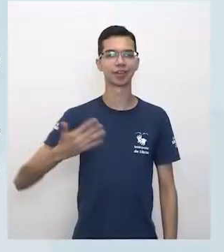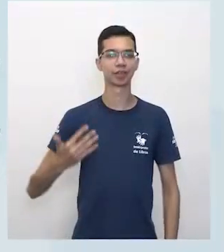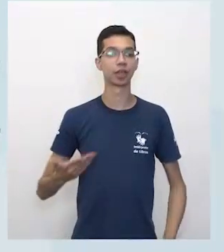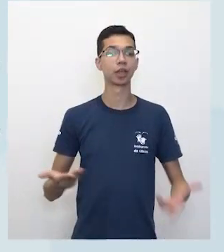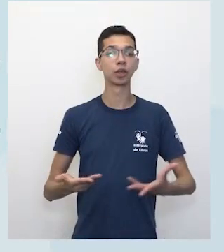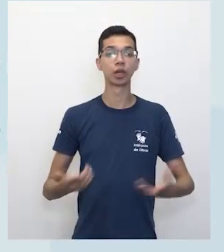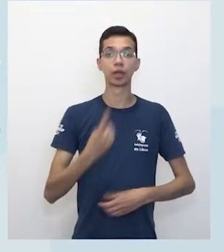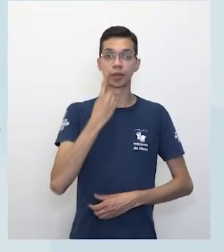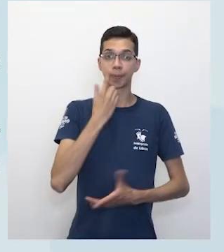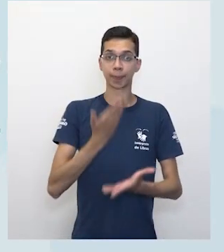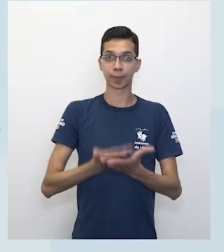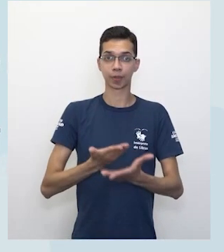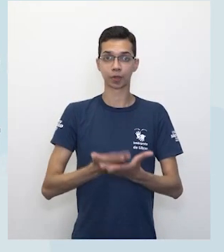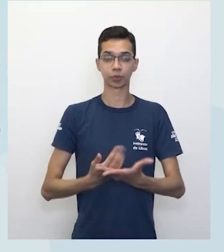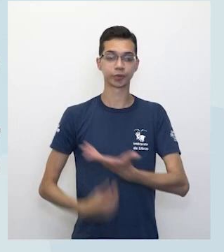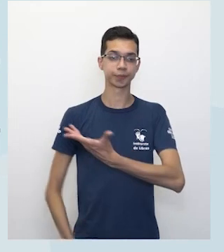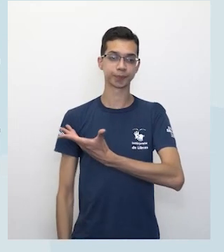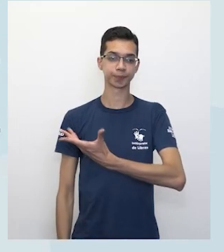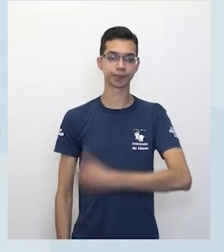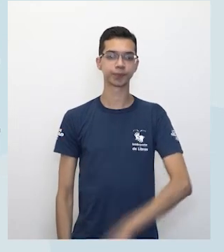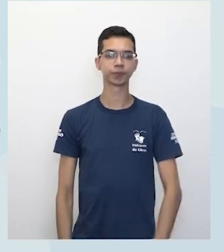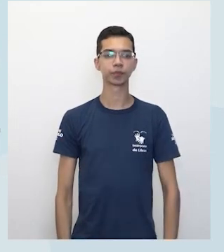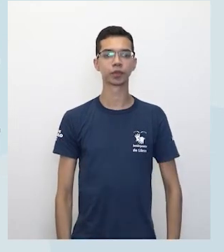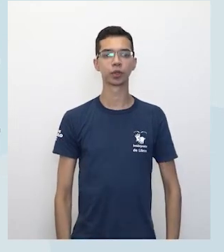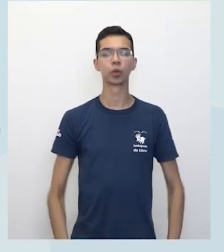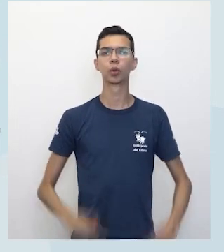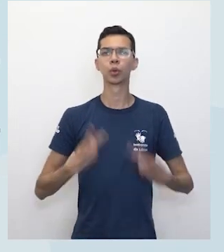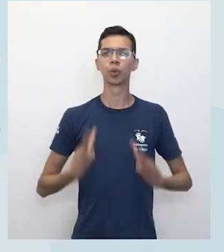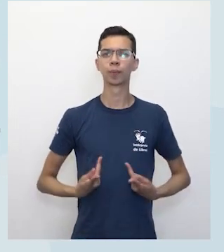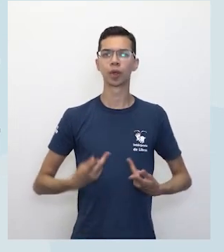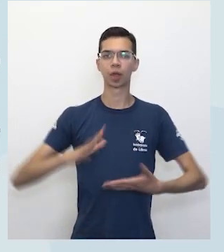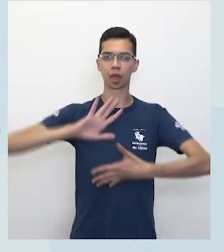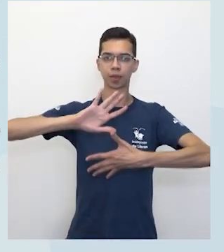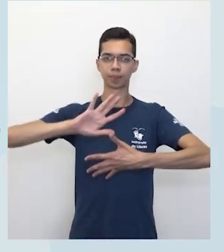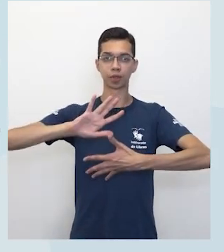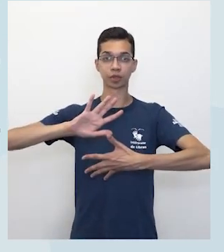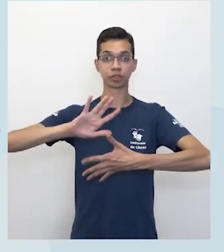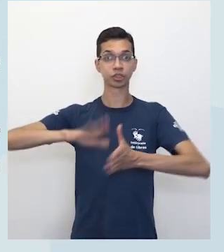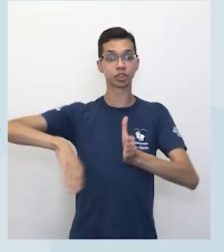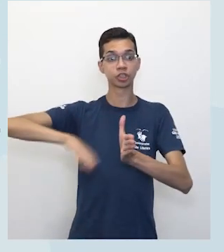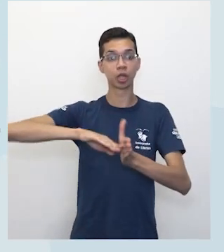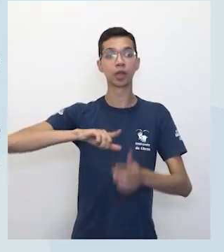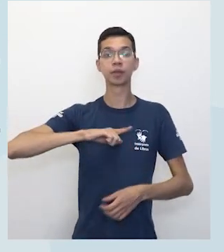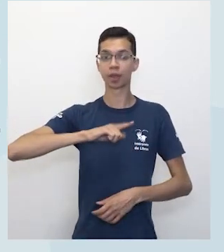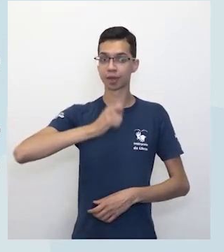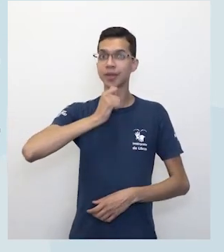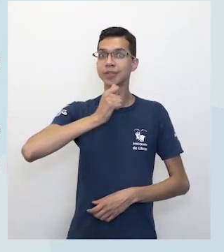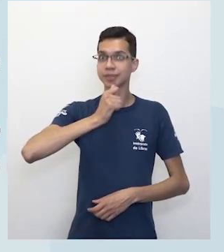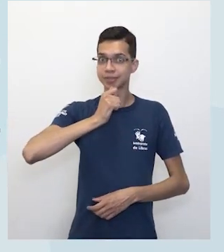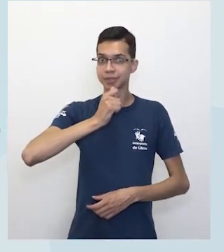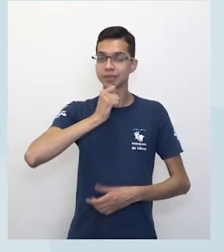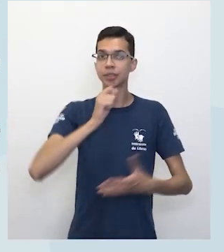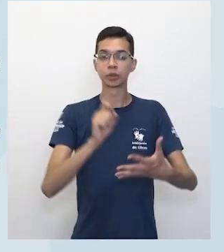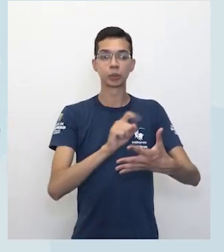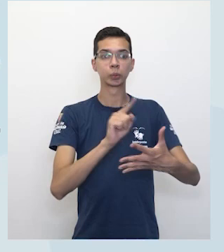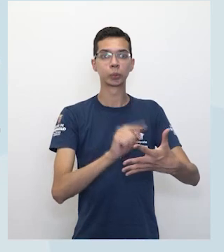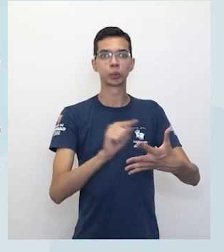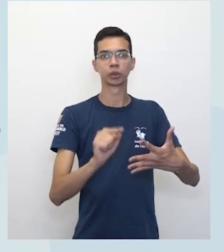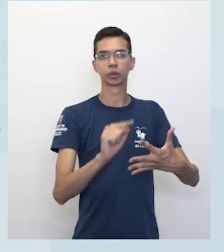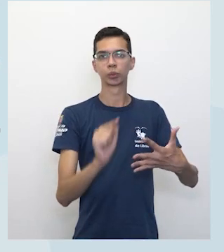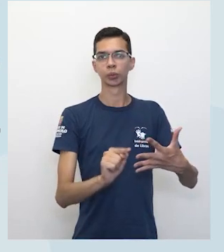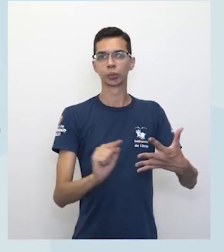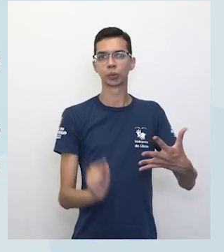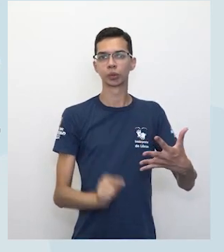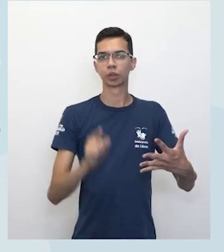aula. A chegada dos seres humanos na América ainda tem muitas lacunas, como vocês puderam bem perceber aqui.